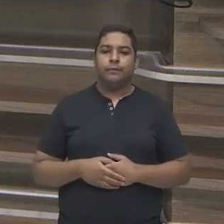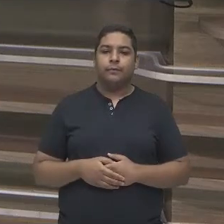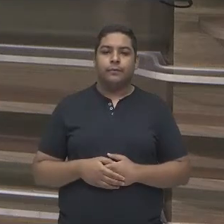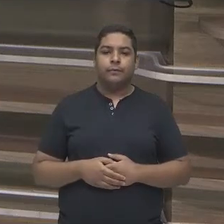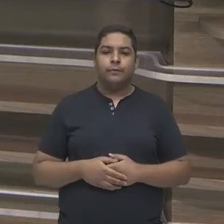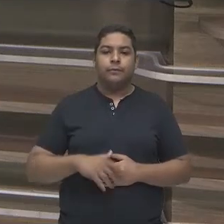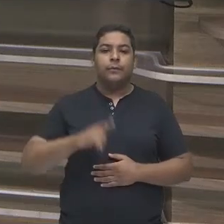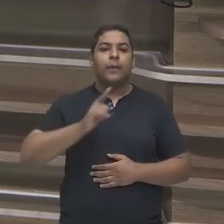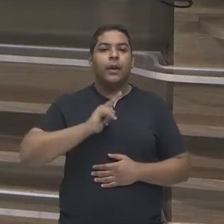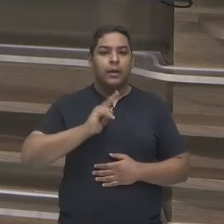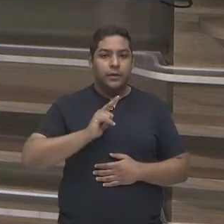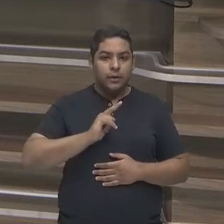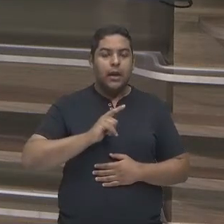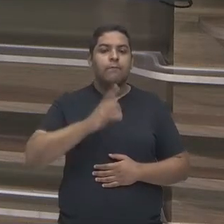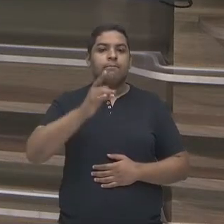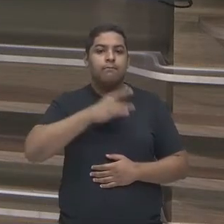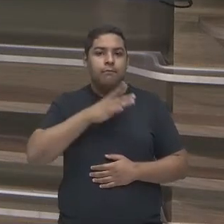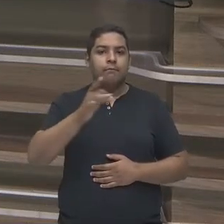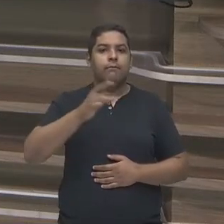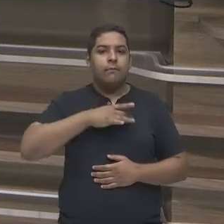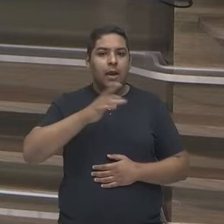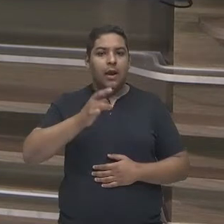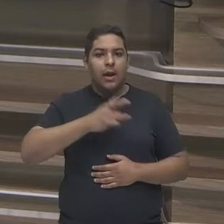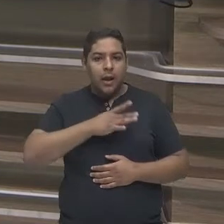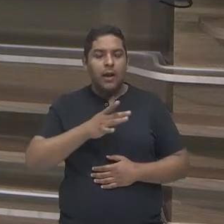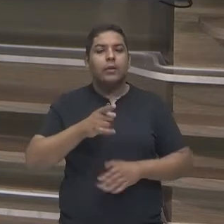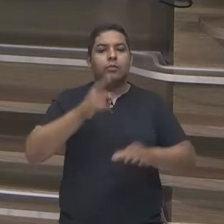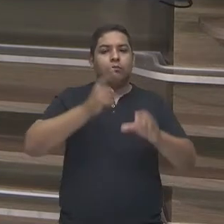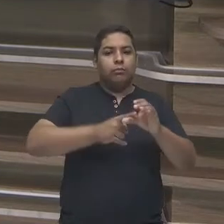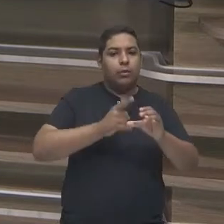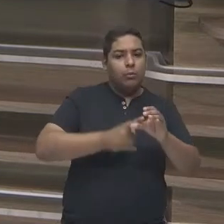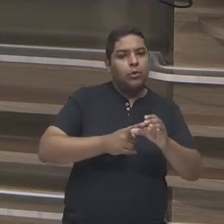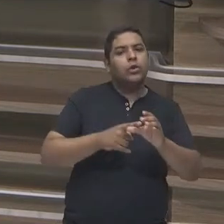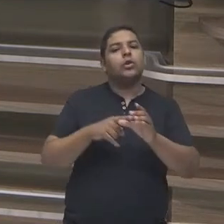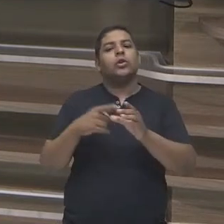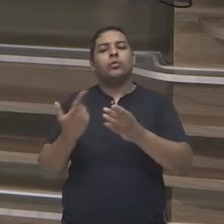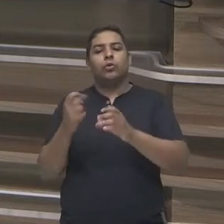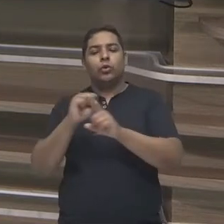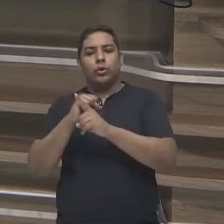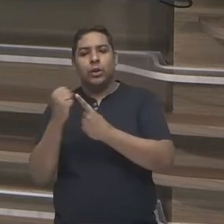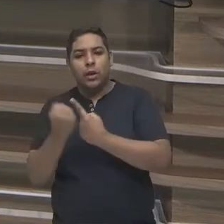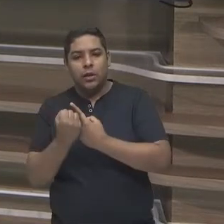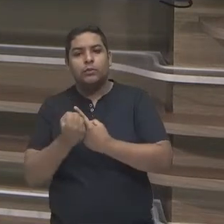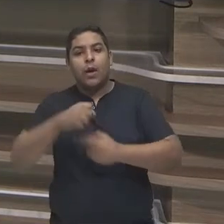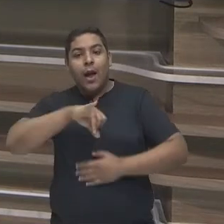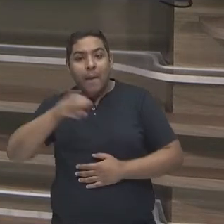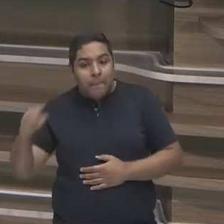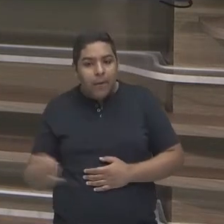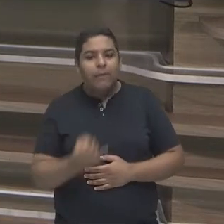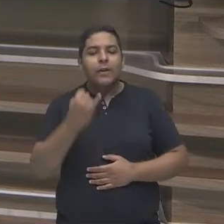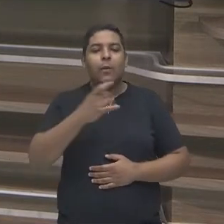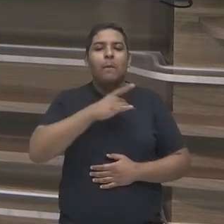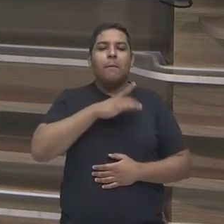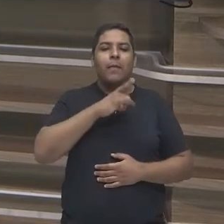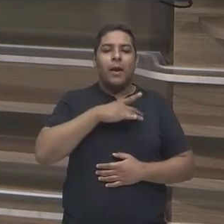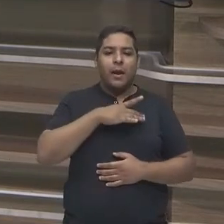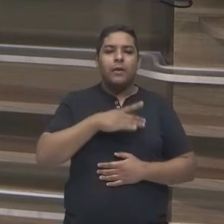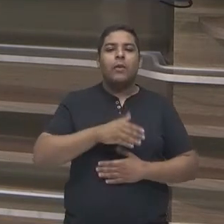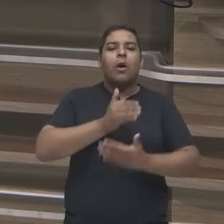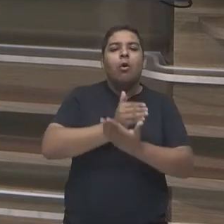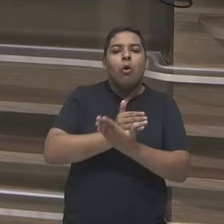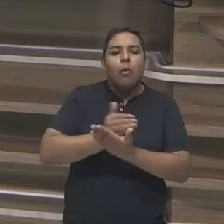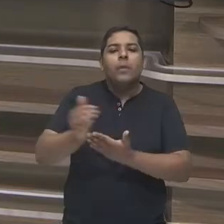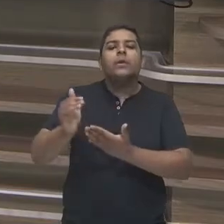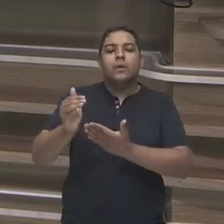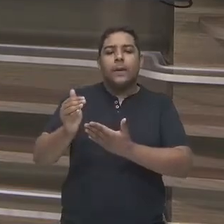cenário de muito medo dessas ações e temos ali uma pessoa que se aproveitou desse medo justamente para iniciar esse